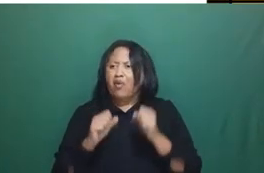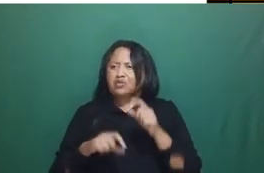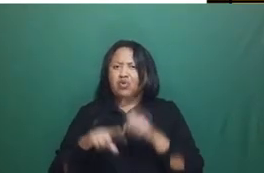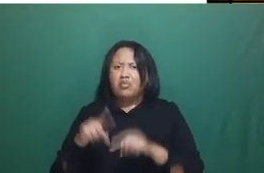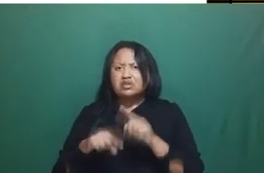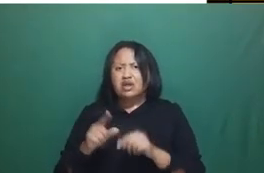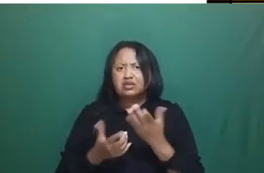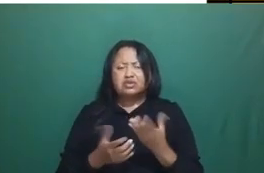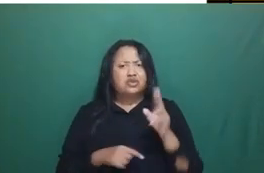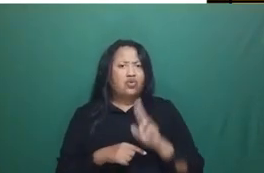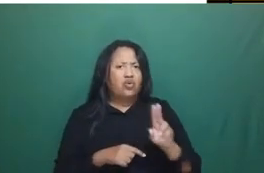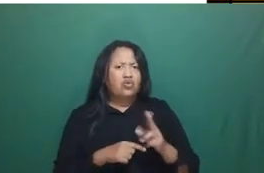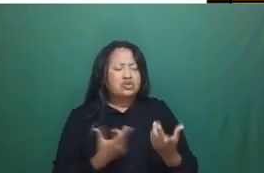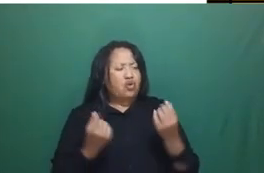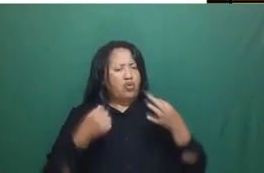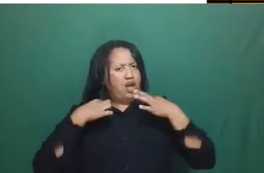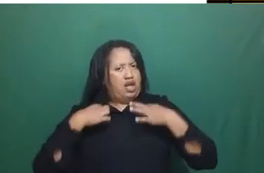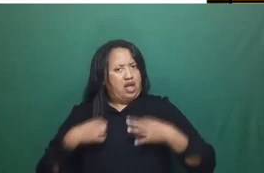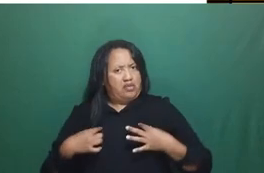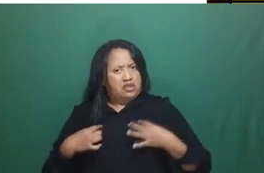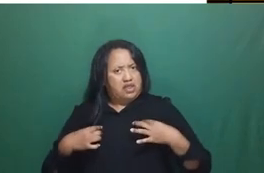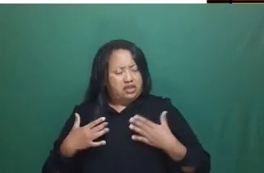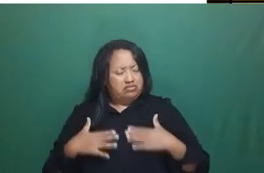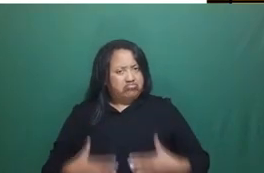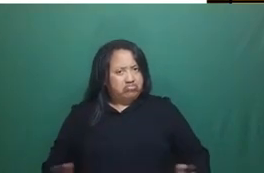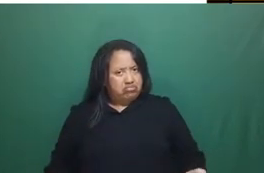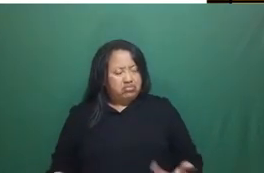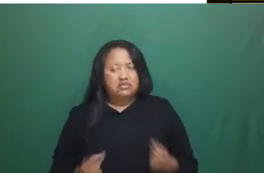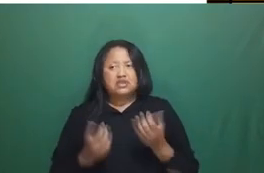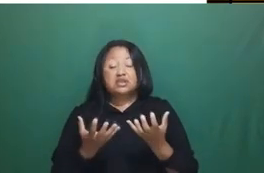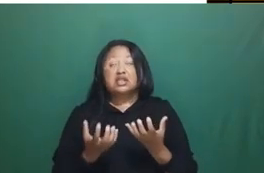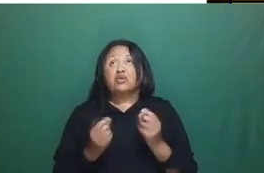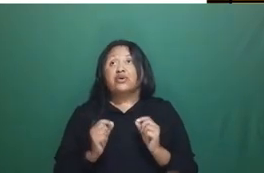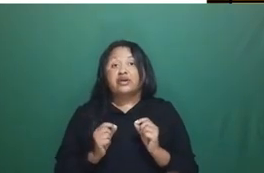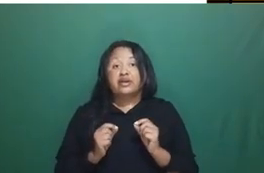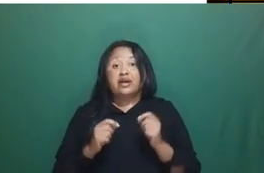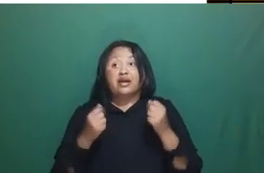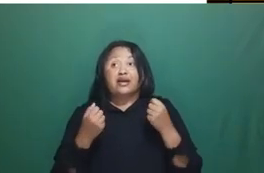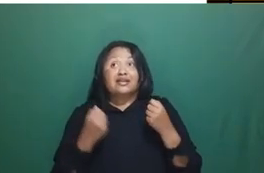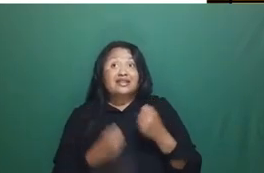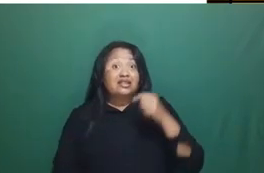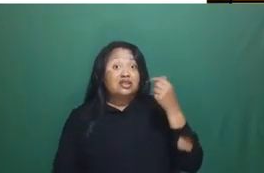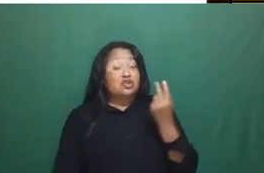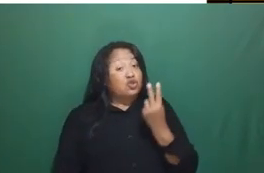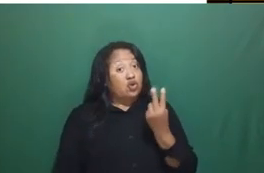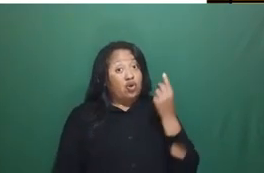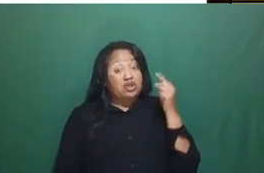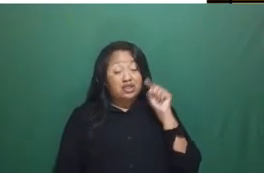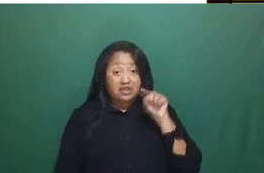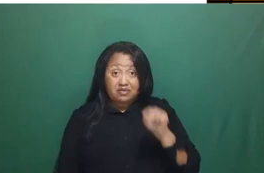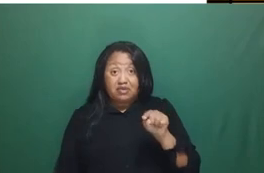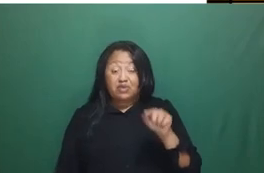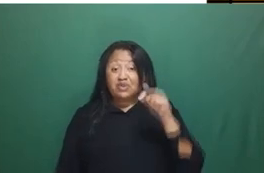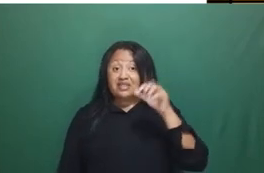objeto de uso como uma camiseta que fez uso que requereu é 2.700 litros de água